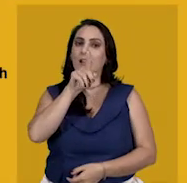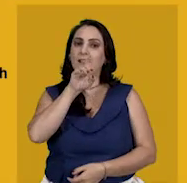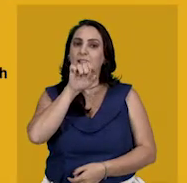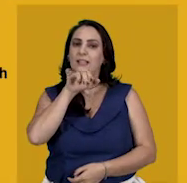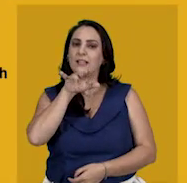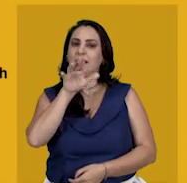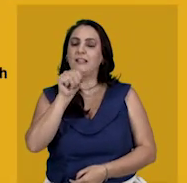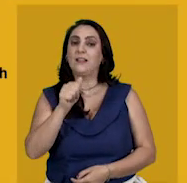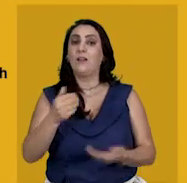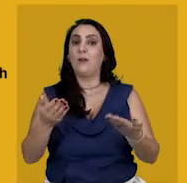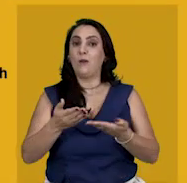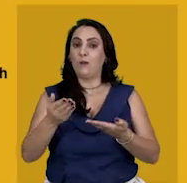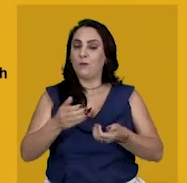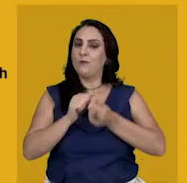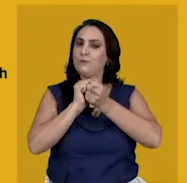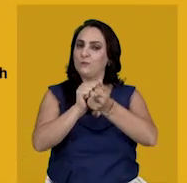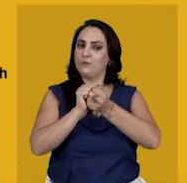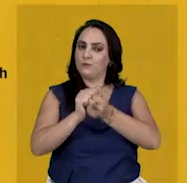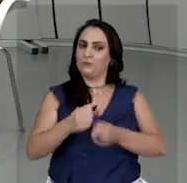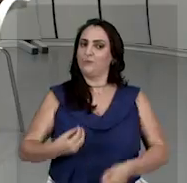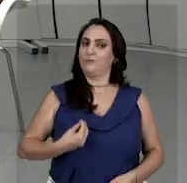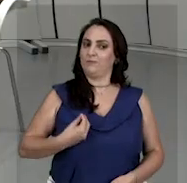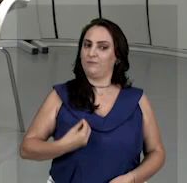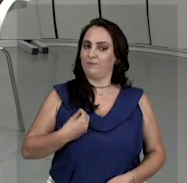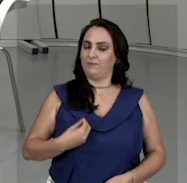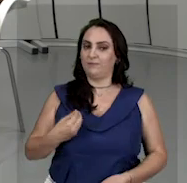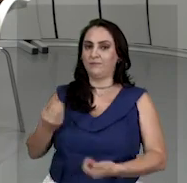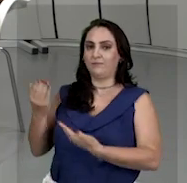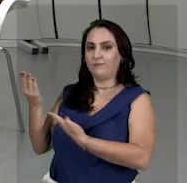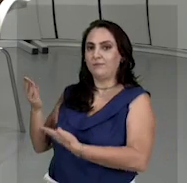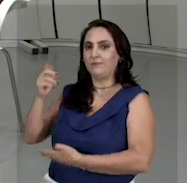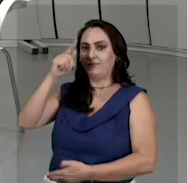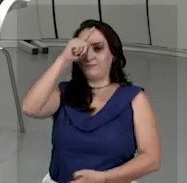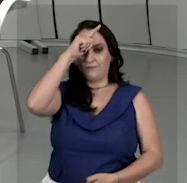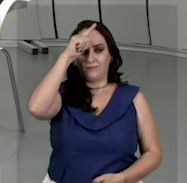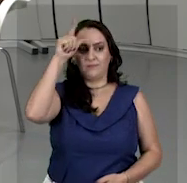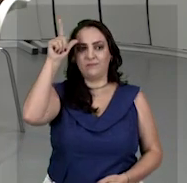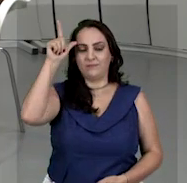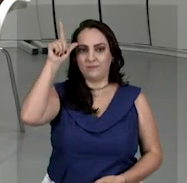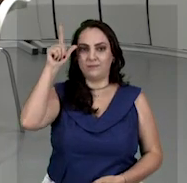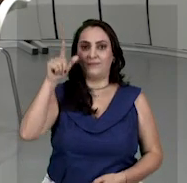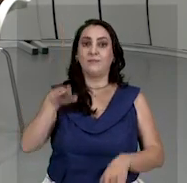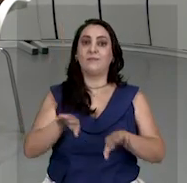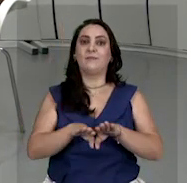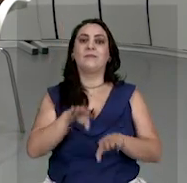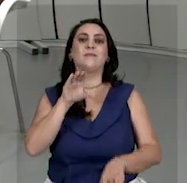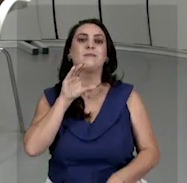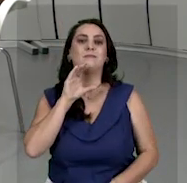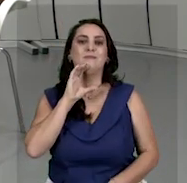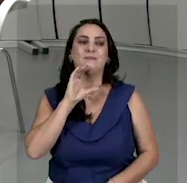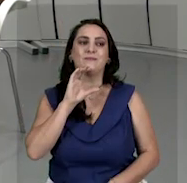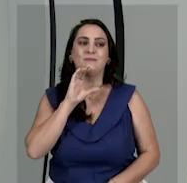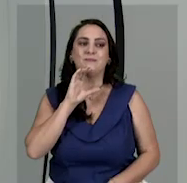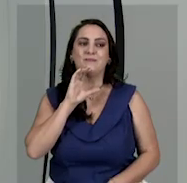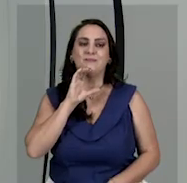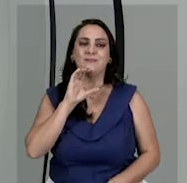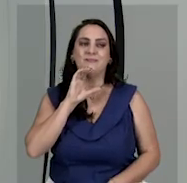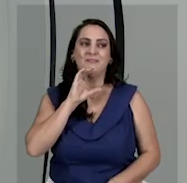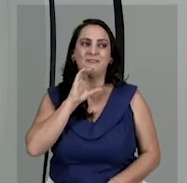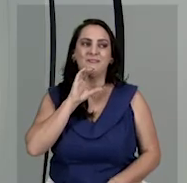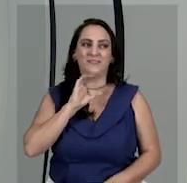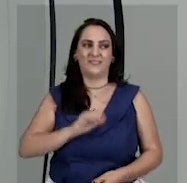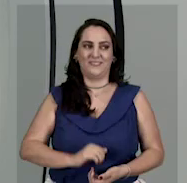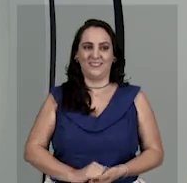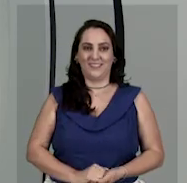hoje nessa aula eu conto com a presença do Gilbert Santos e da Carla Rosa para a gente falar